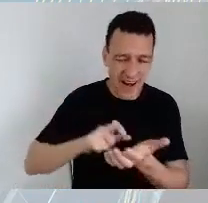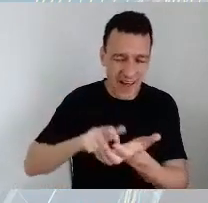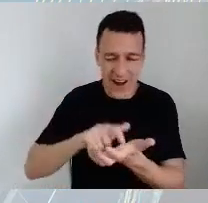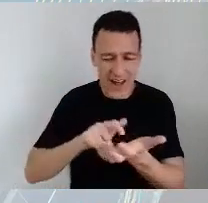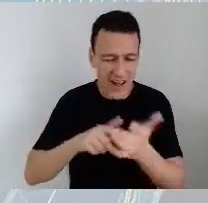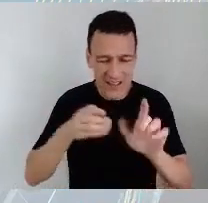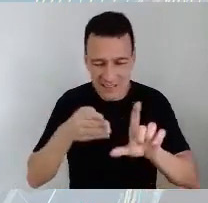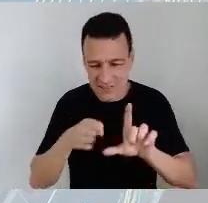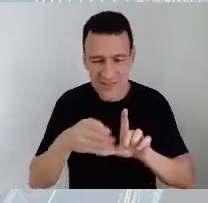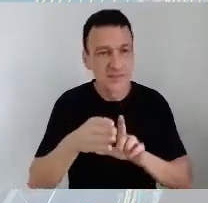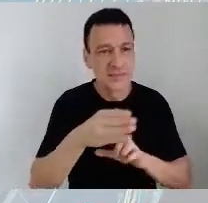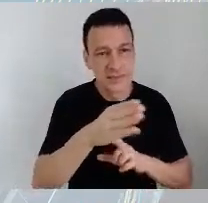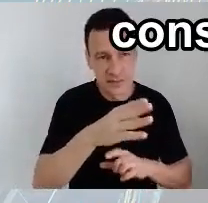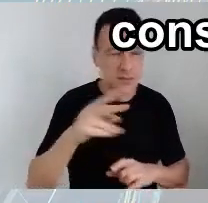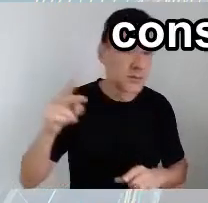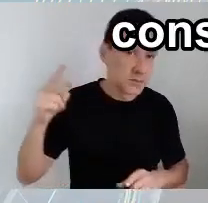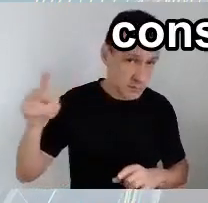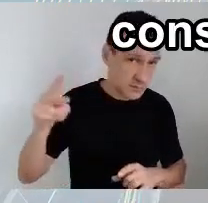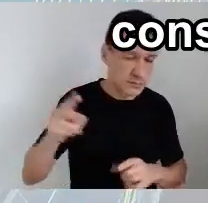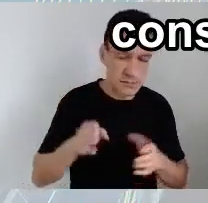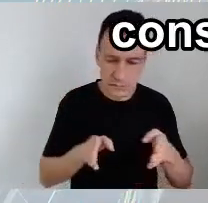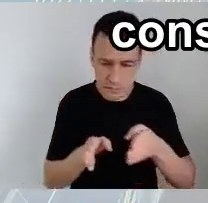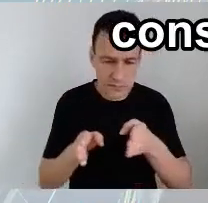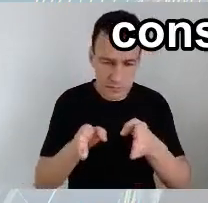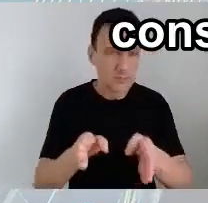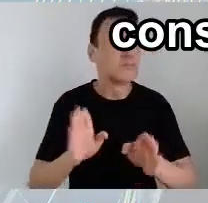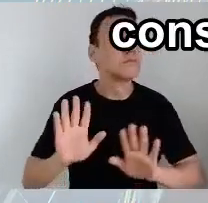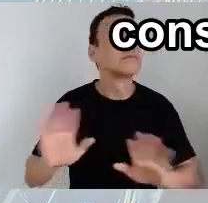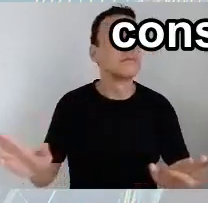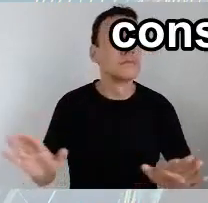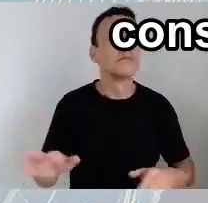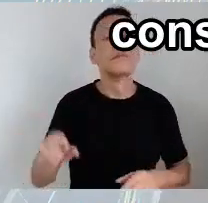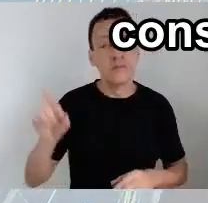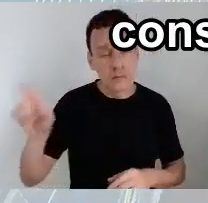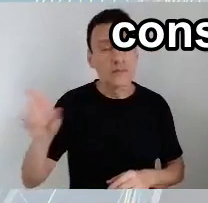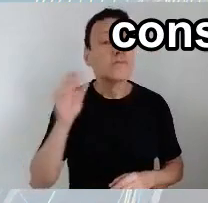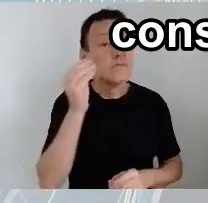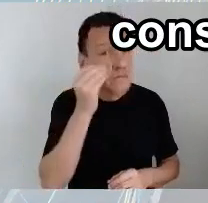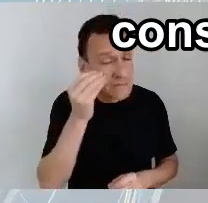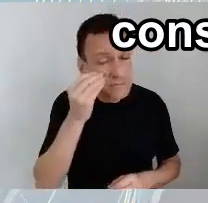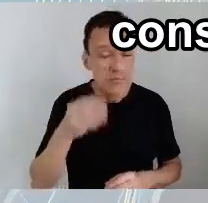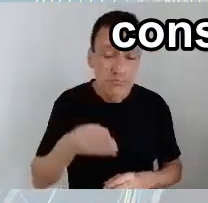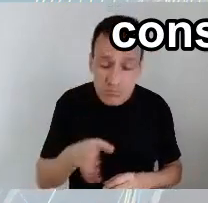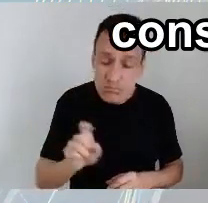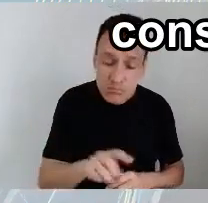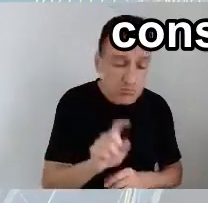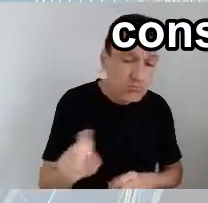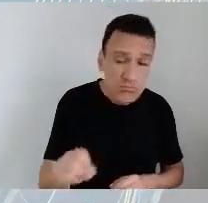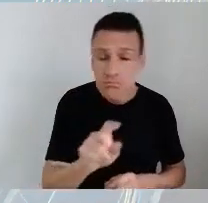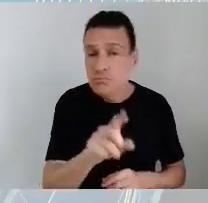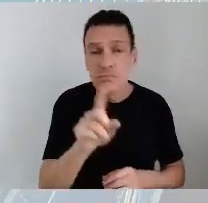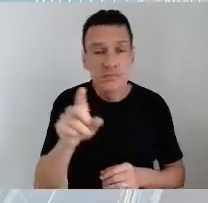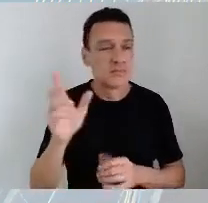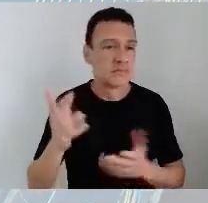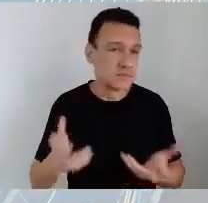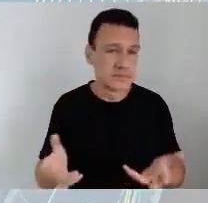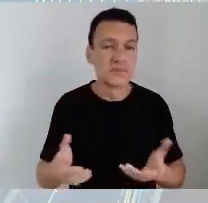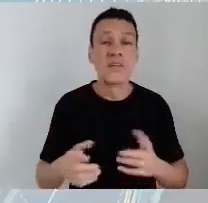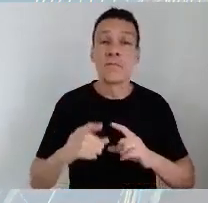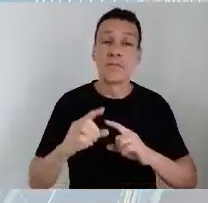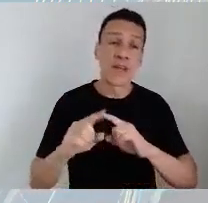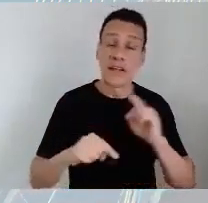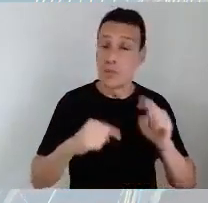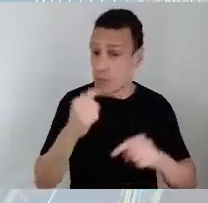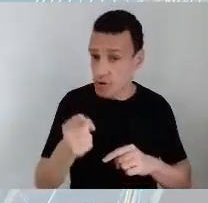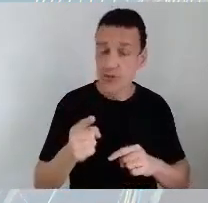que eu quero que ela teste. E até no final é possível colocar ali as métricas do MOOCs Lite, né? Ou até do